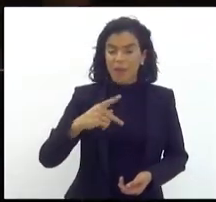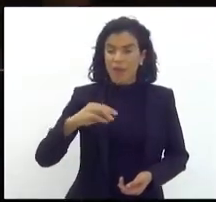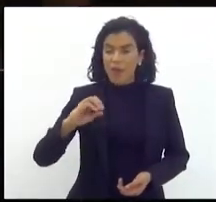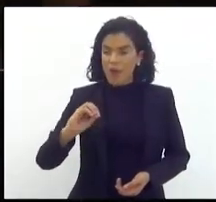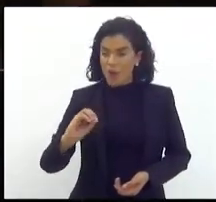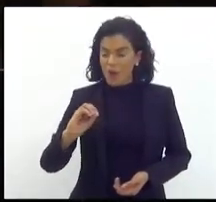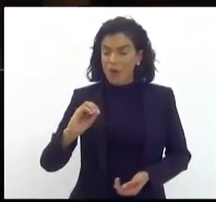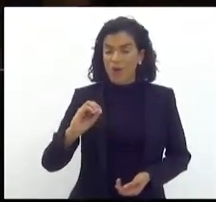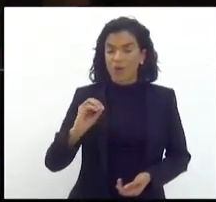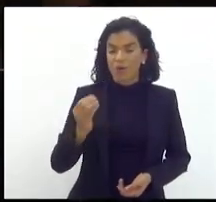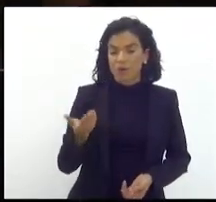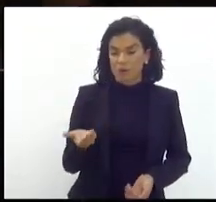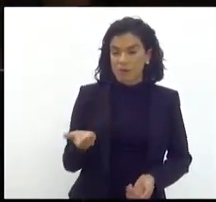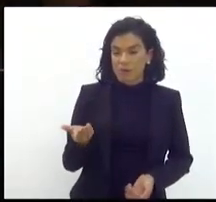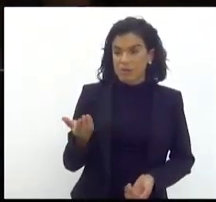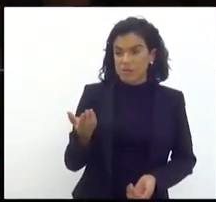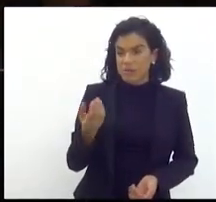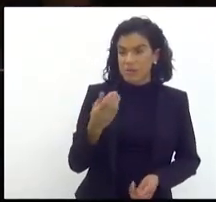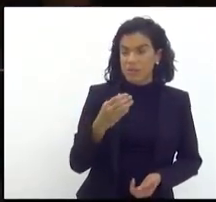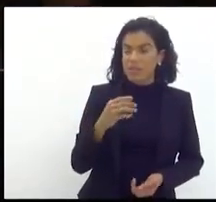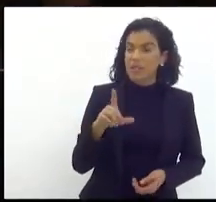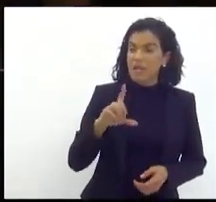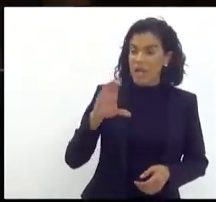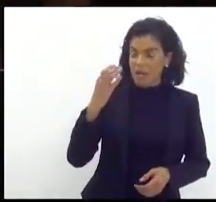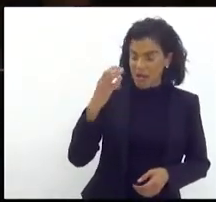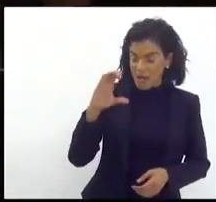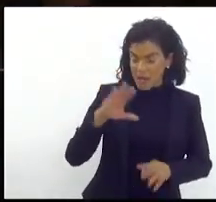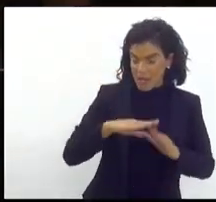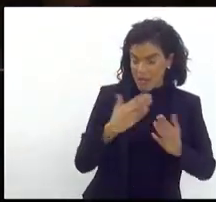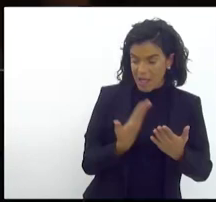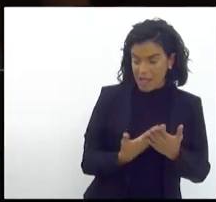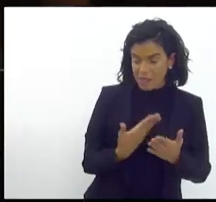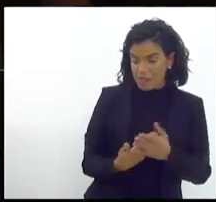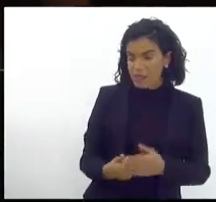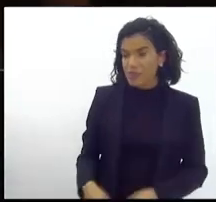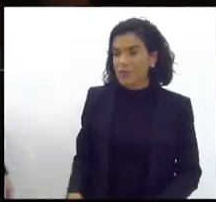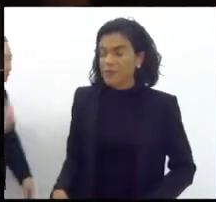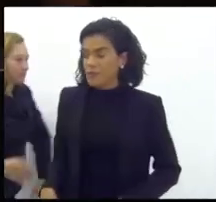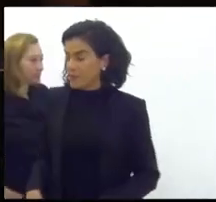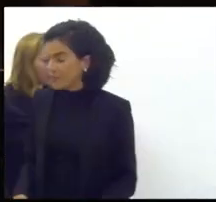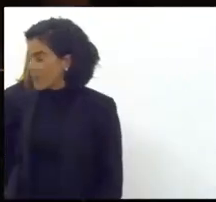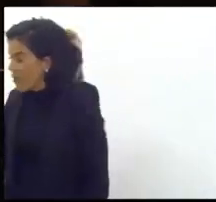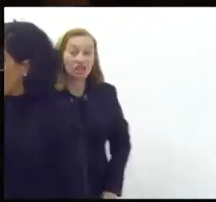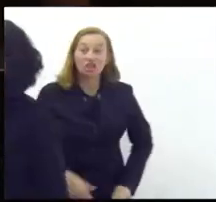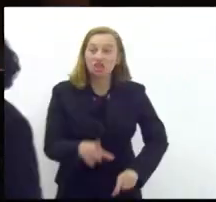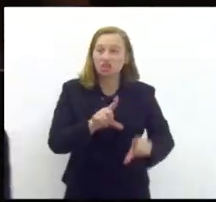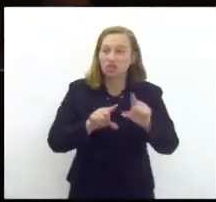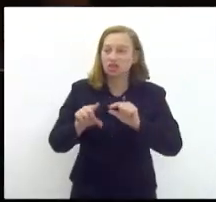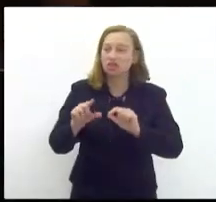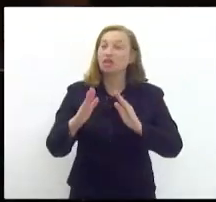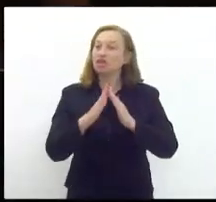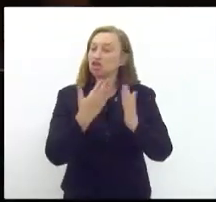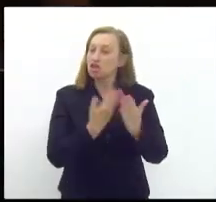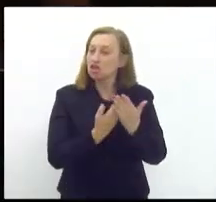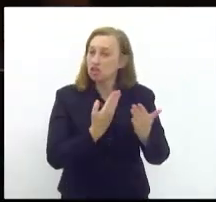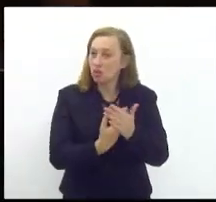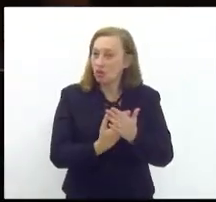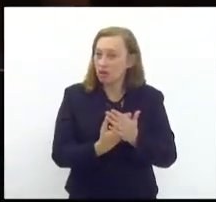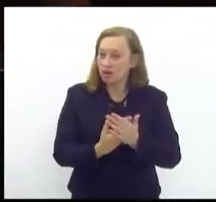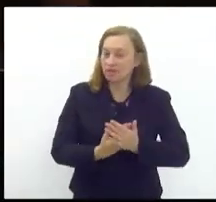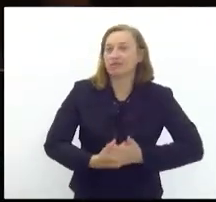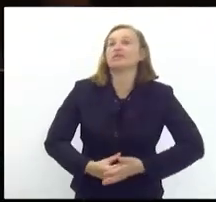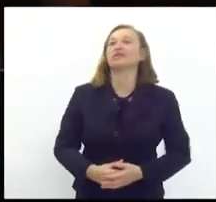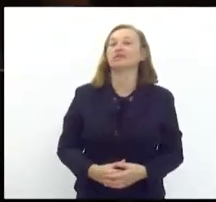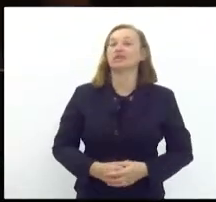na Minha Casa Minha Vida creche na Minha Casa Minha Vida que teríamos de escola nos condomínio Minha Casa Minha Vida